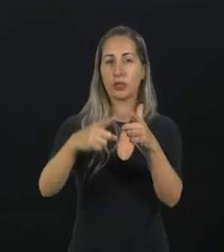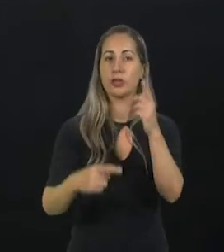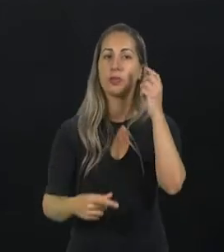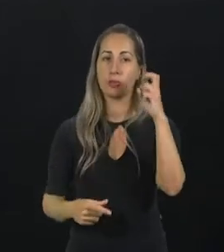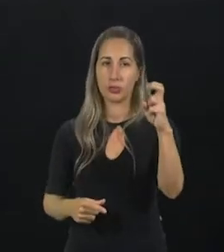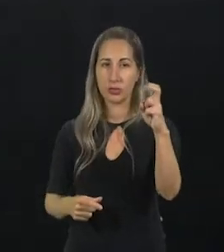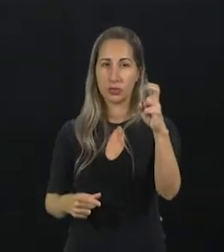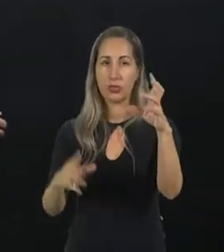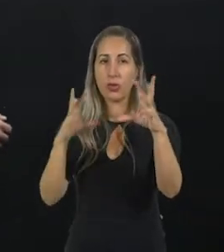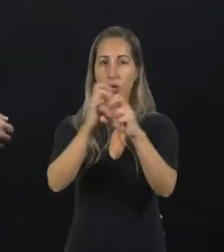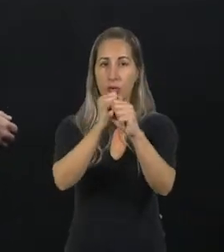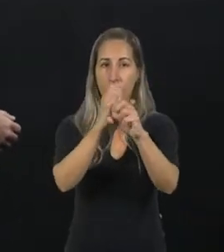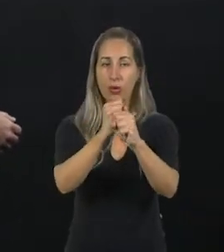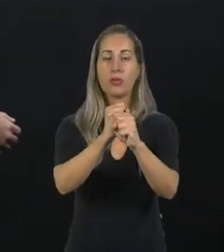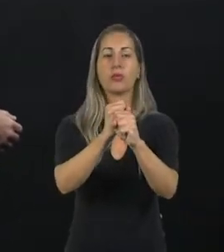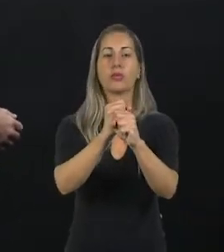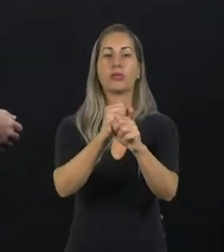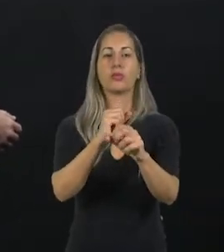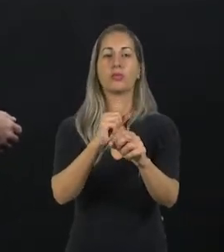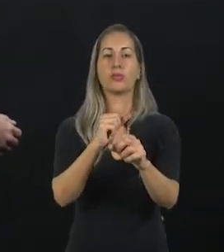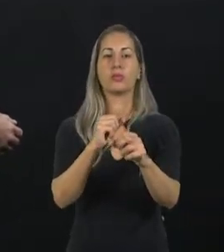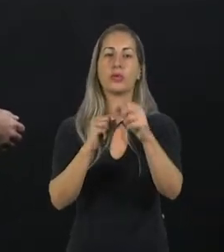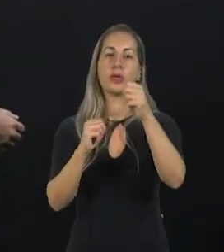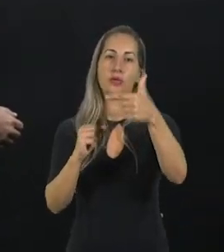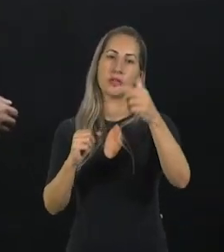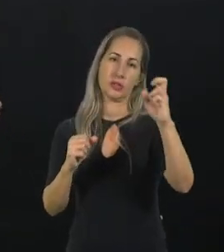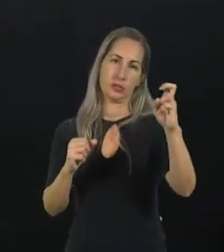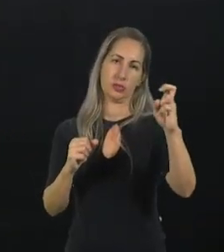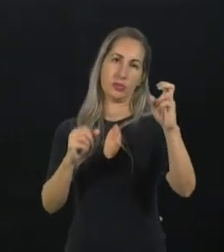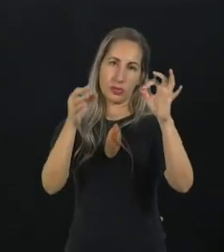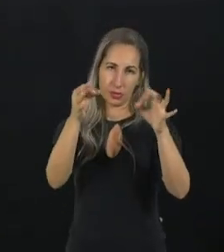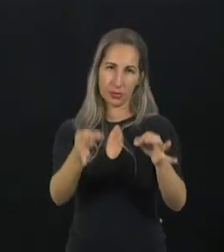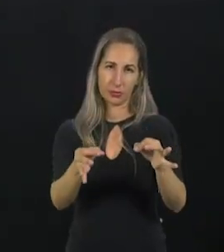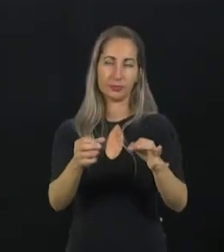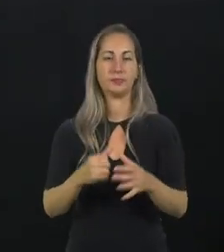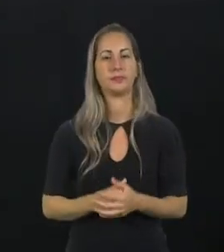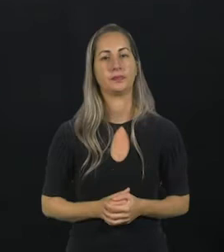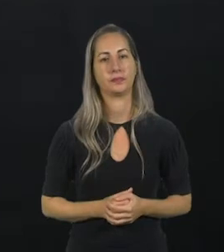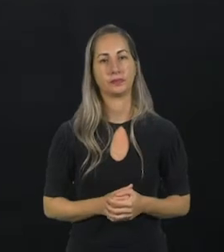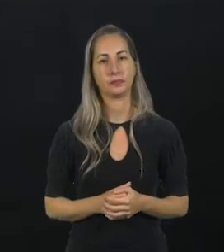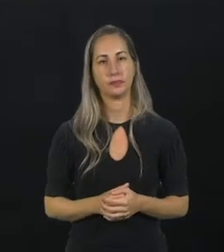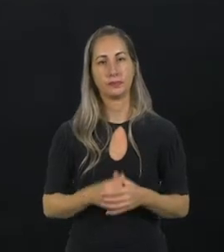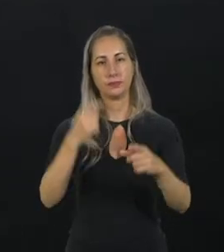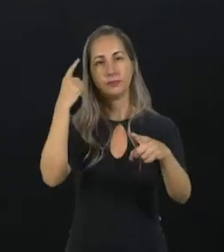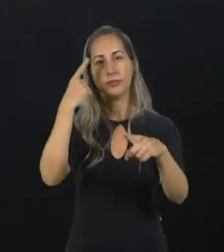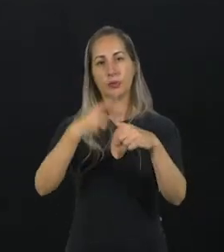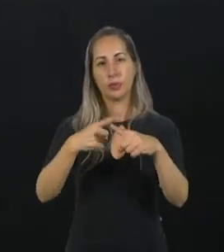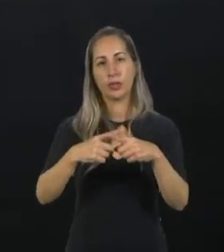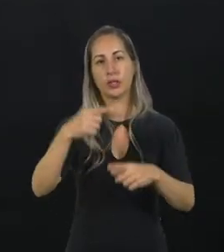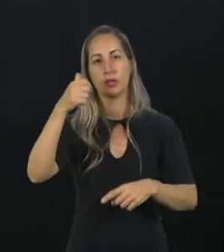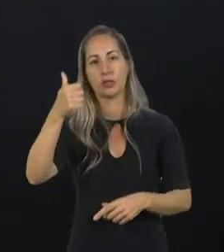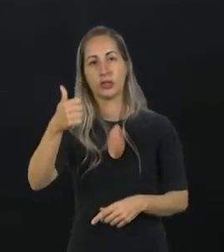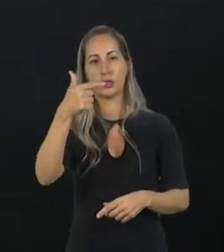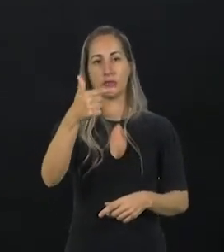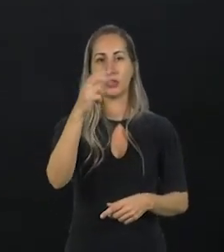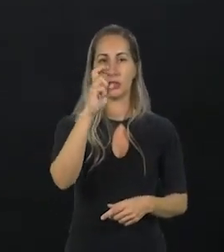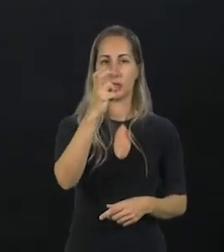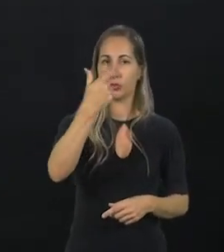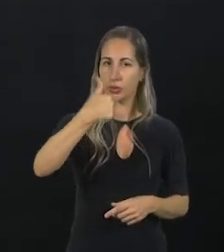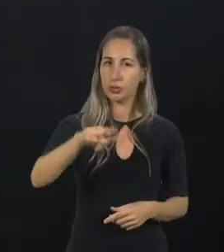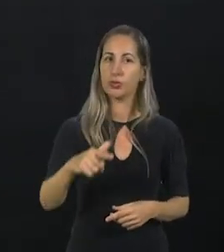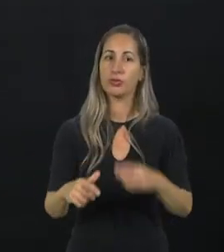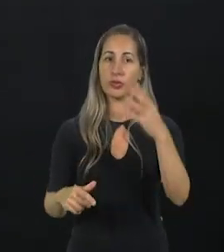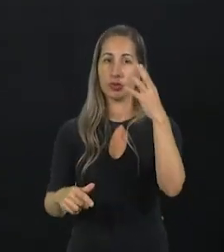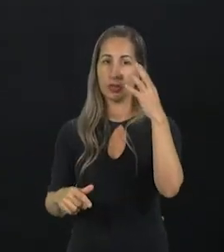por 5 é igual a 25, tá? Pois o 25 repetido